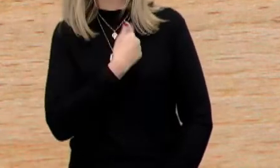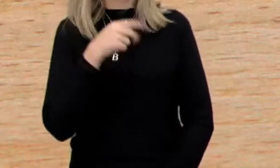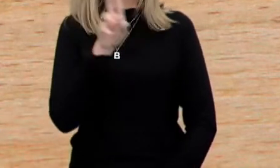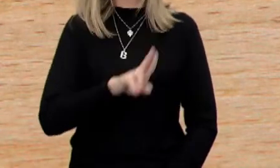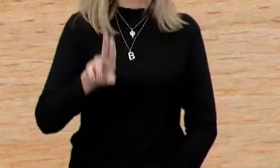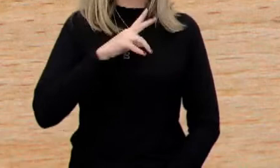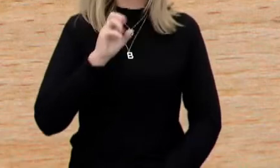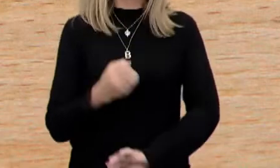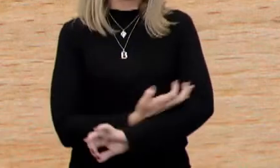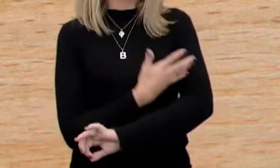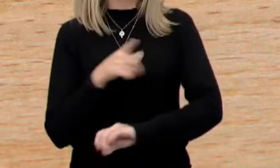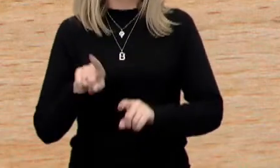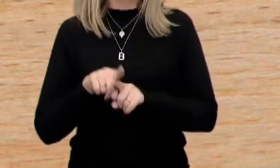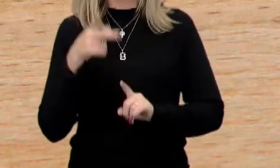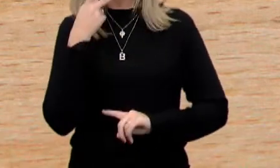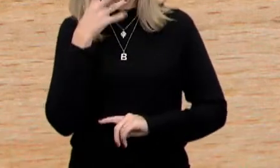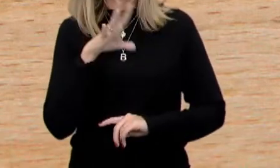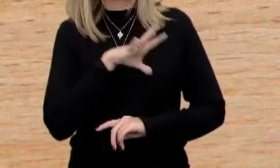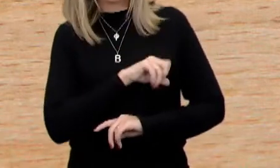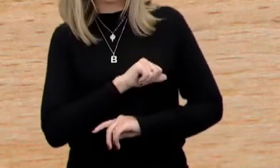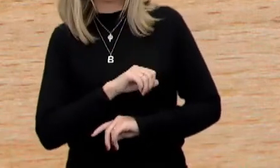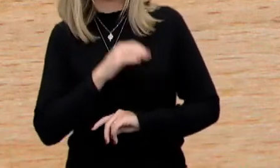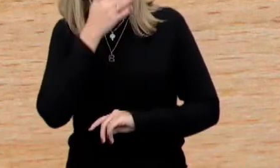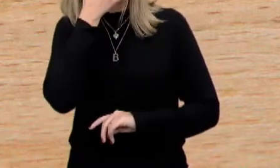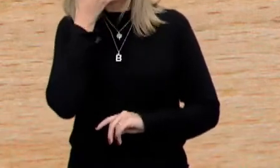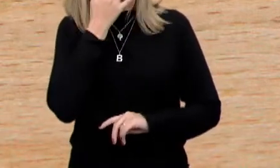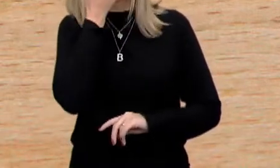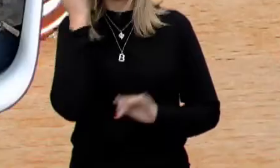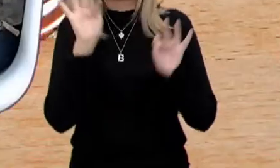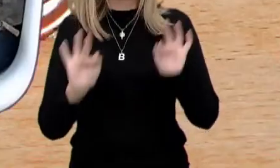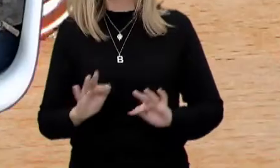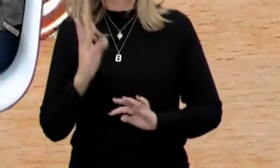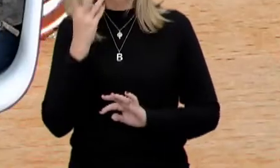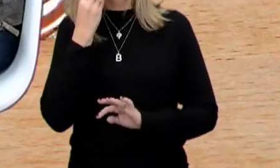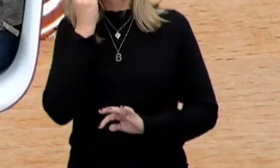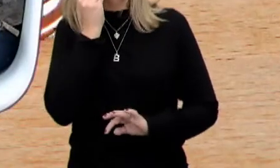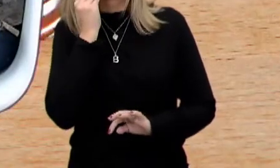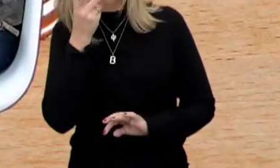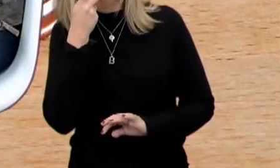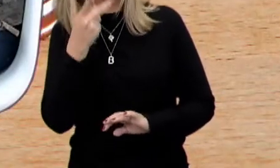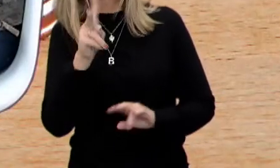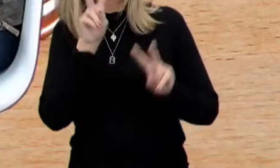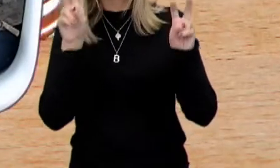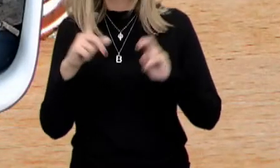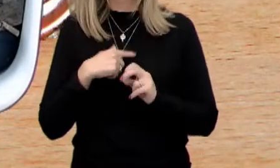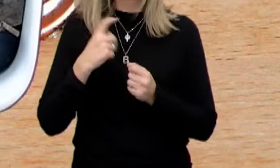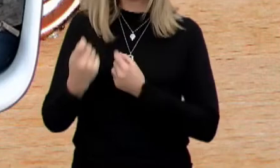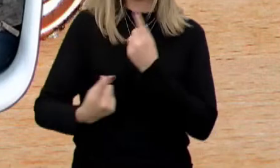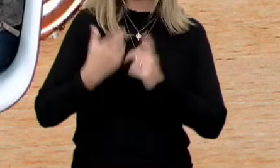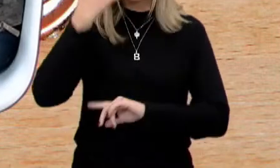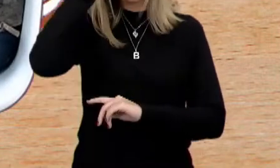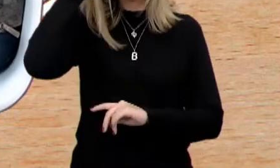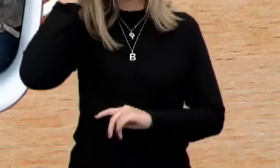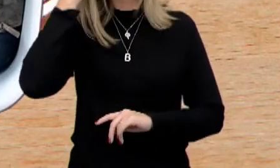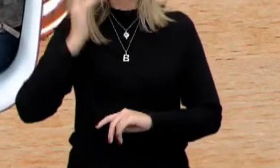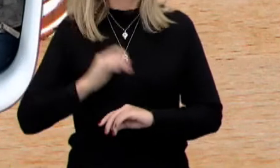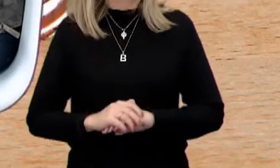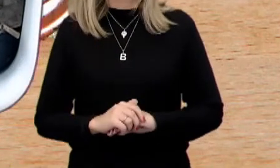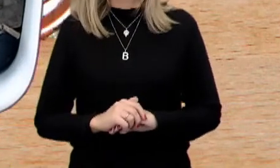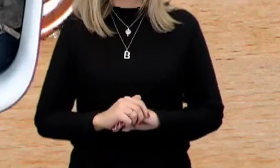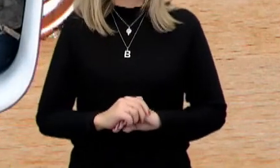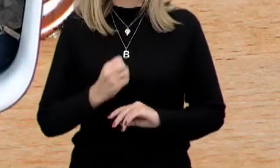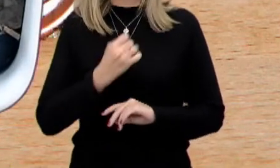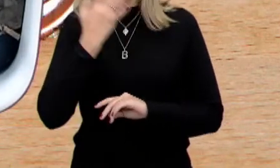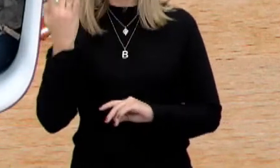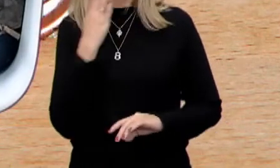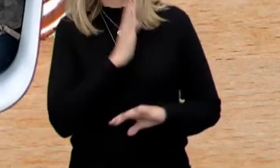emoção também, porque agora, quando eu tô falando de amor, eu fico tão feliz quando eu tenho a oportunidade de falar disso, porque algumas pessoas, né, quantos voluntários